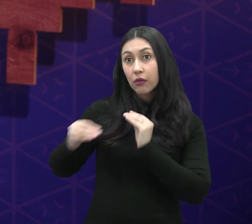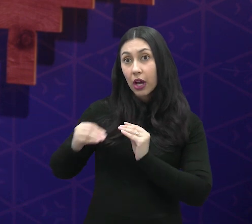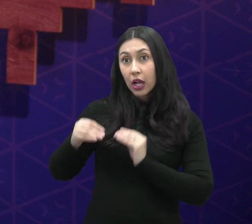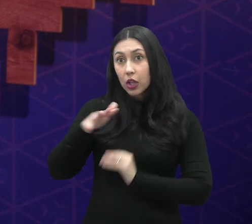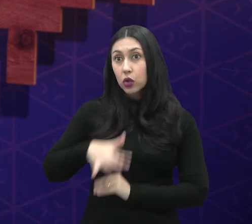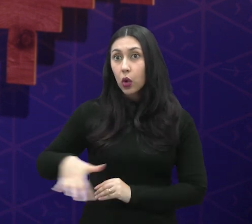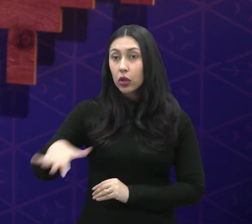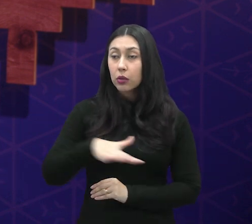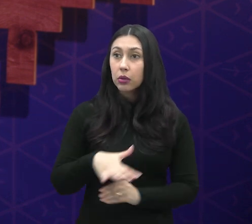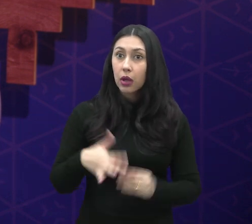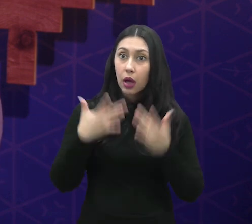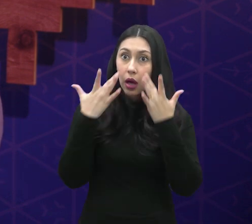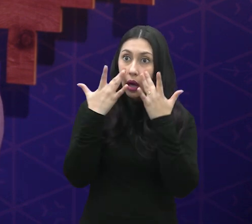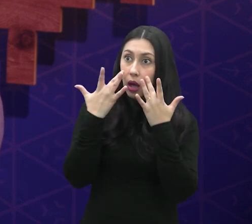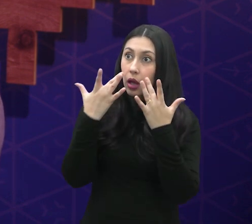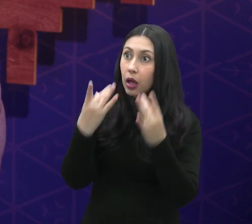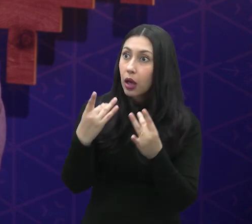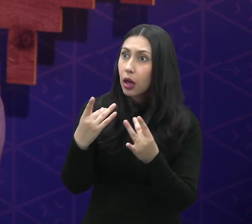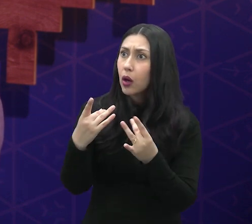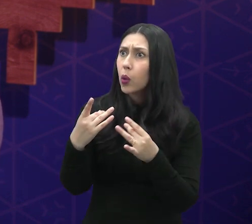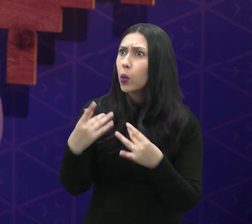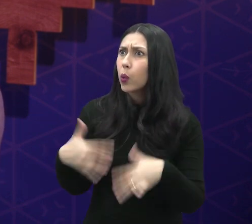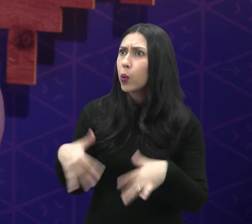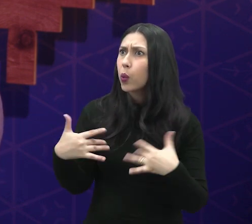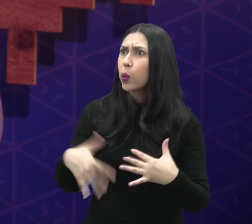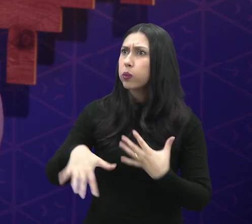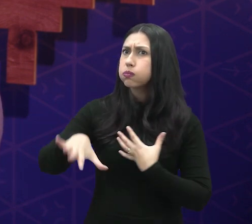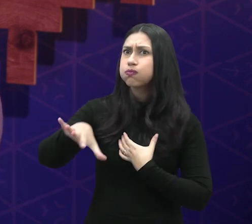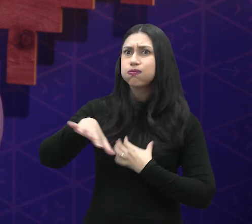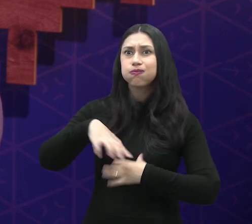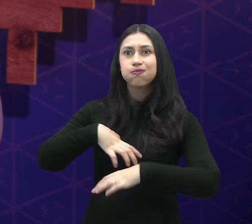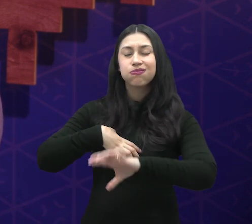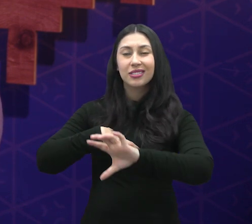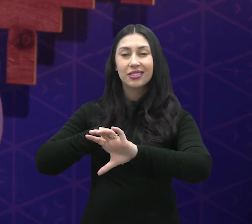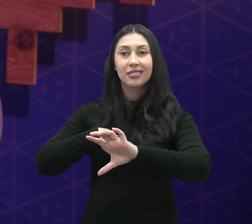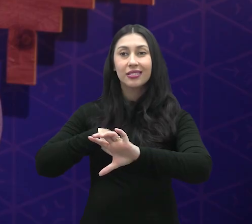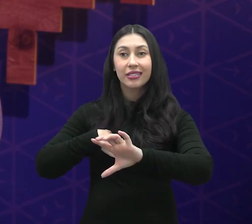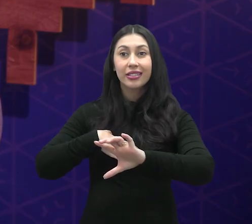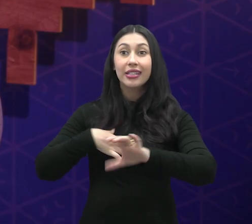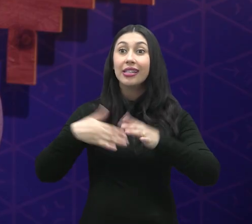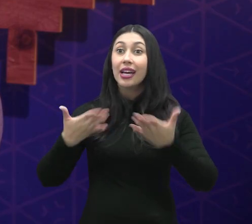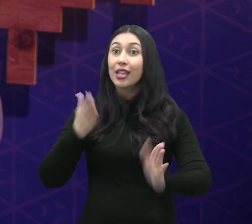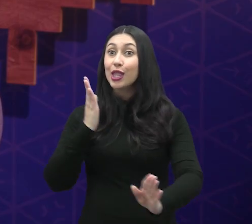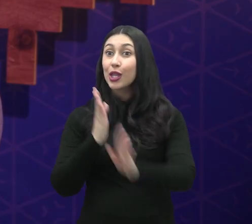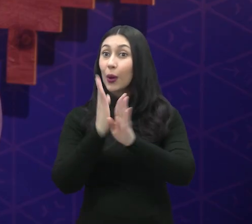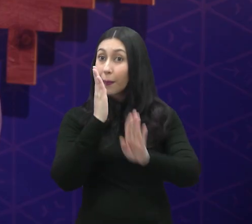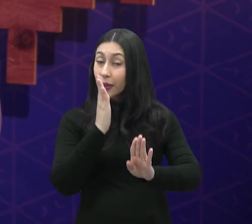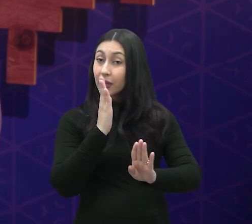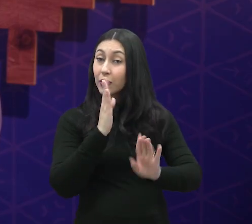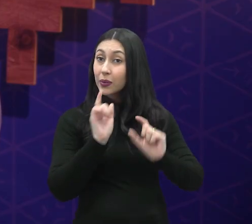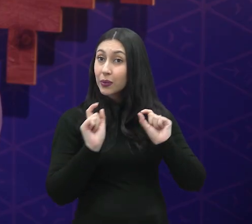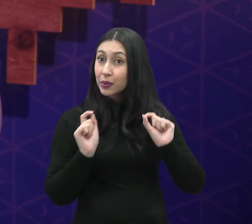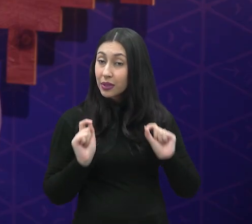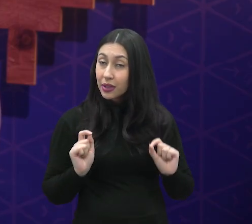pessoas compraram muito a história da personagem. E a gente descobriu, inclusive nesses